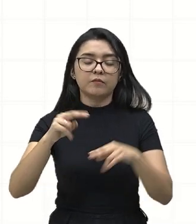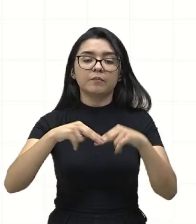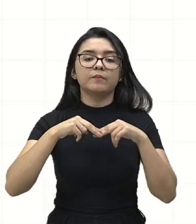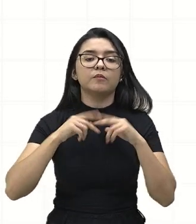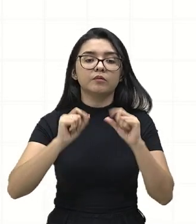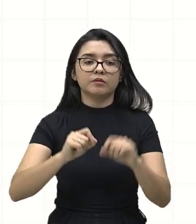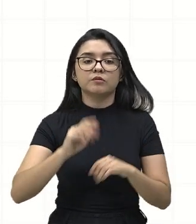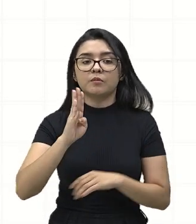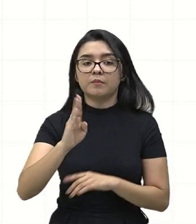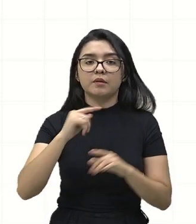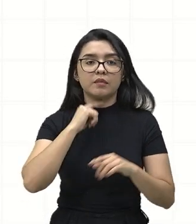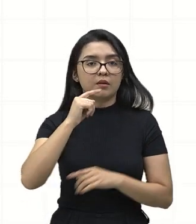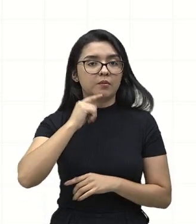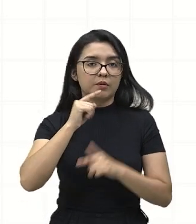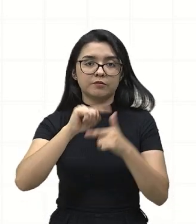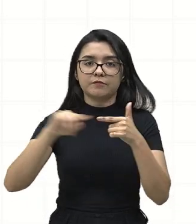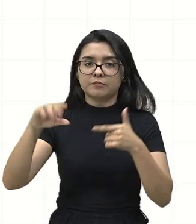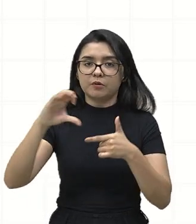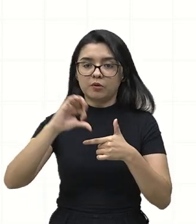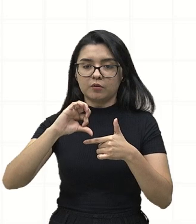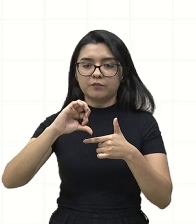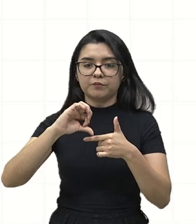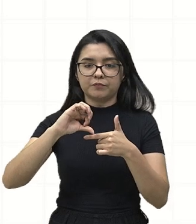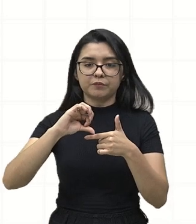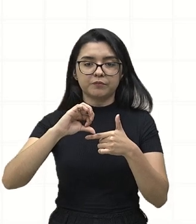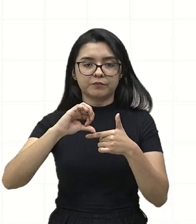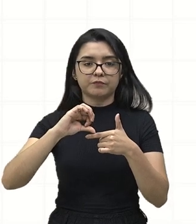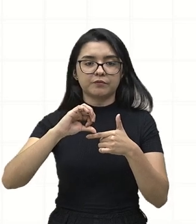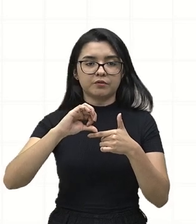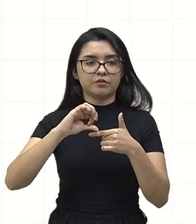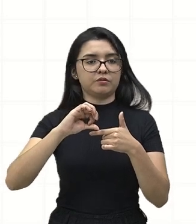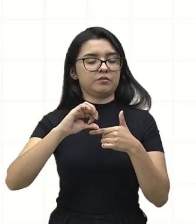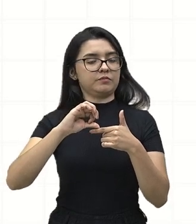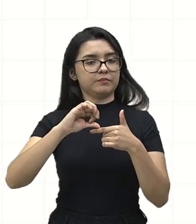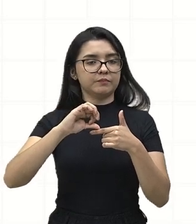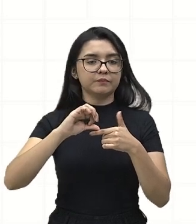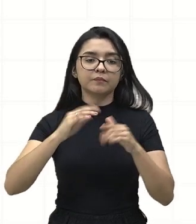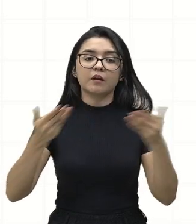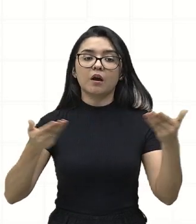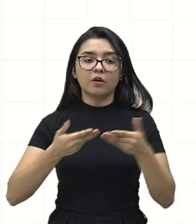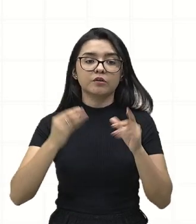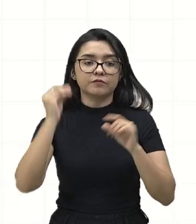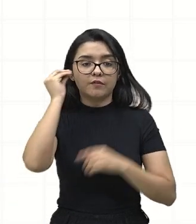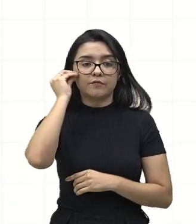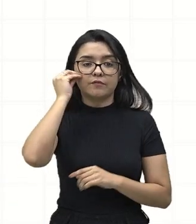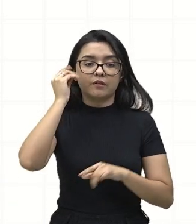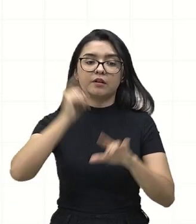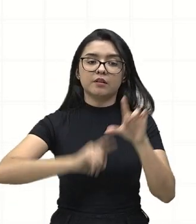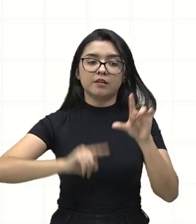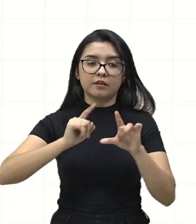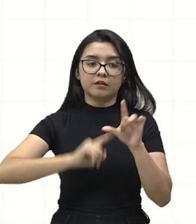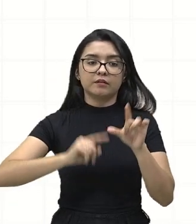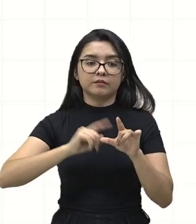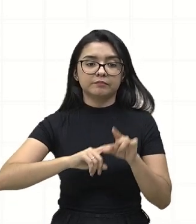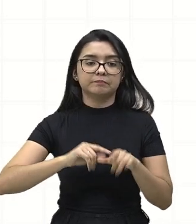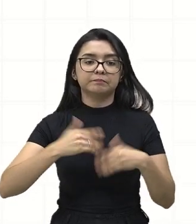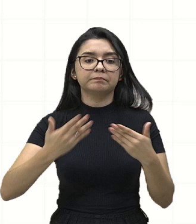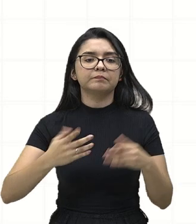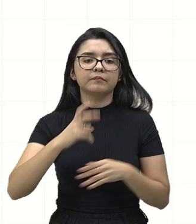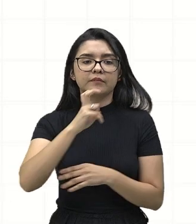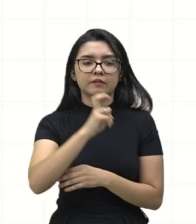item B aqui não é divisível por 9. Agora vamos ver o item D.